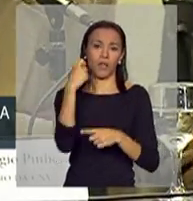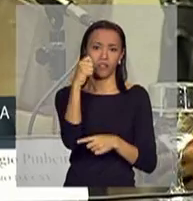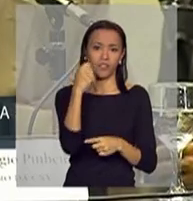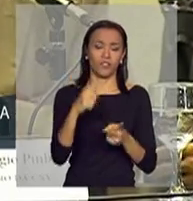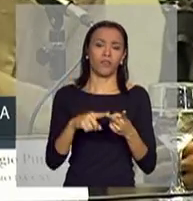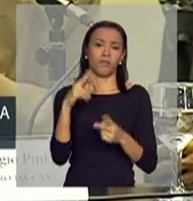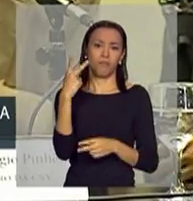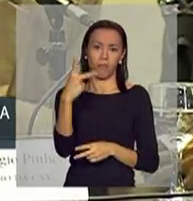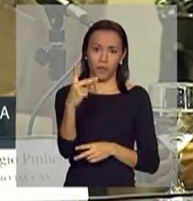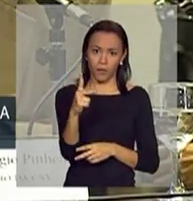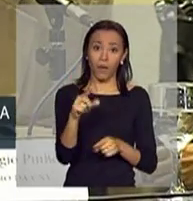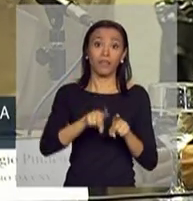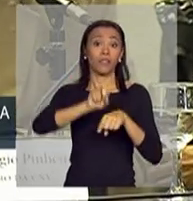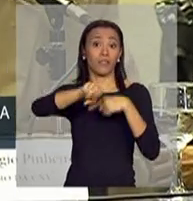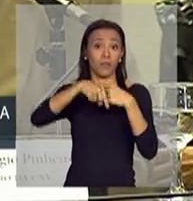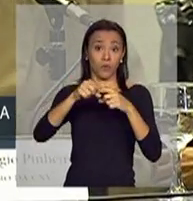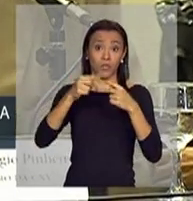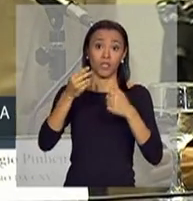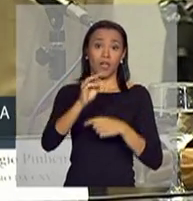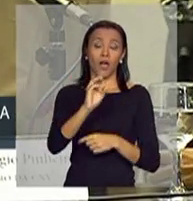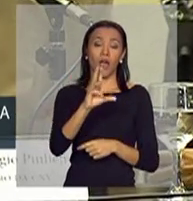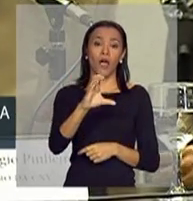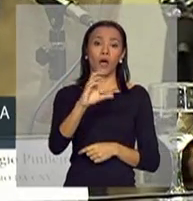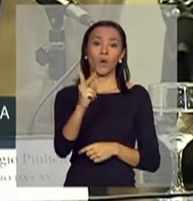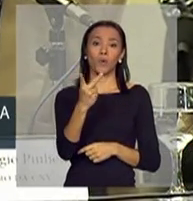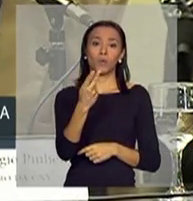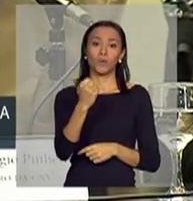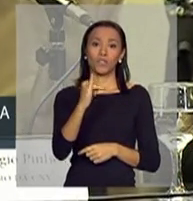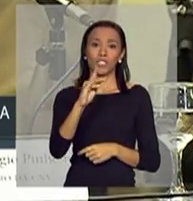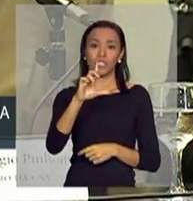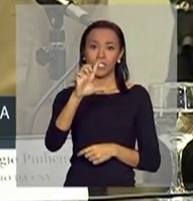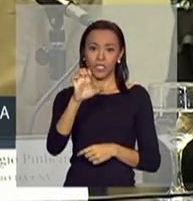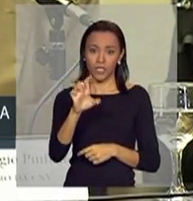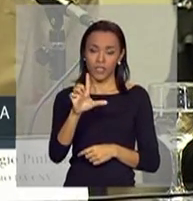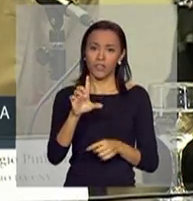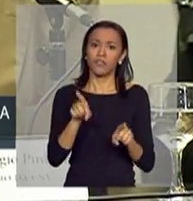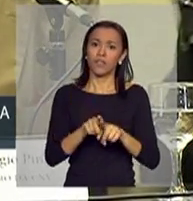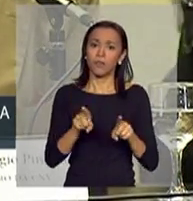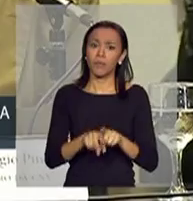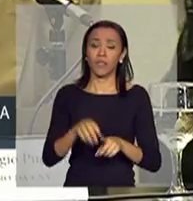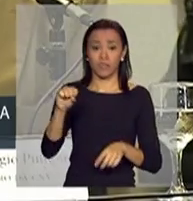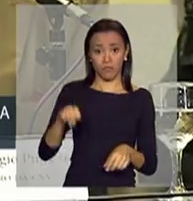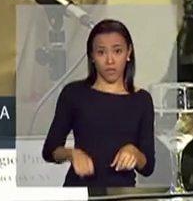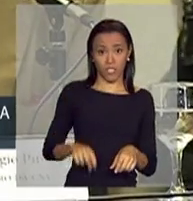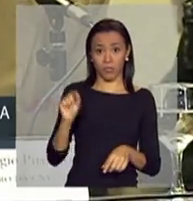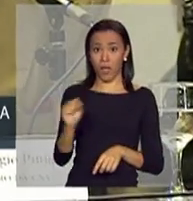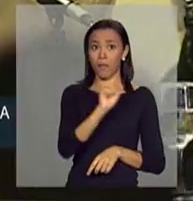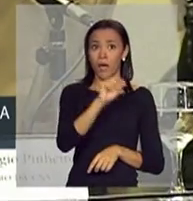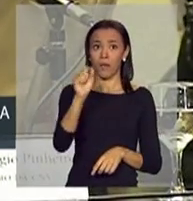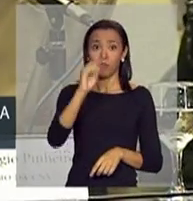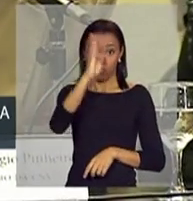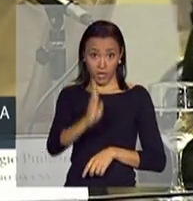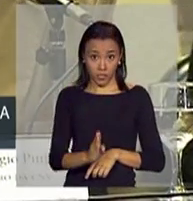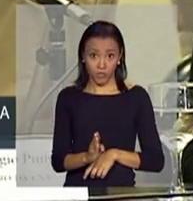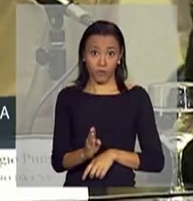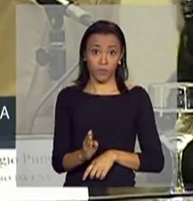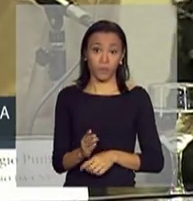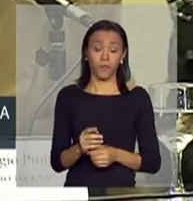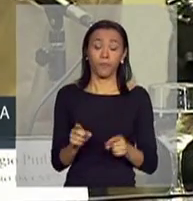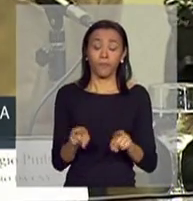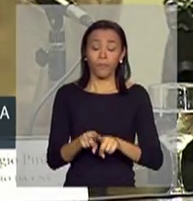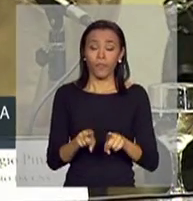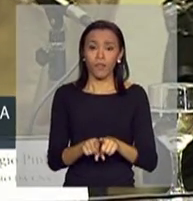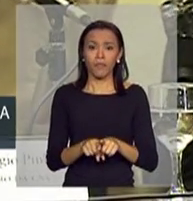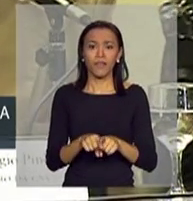Paraguai, vamos ao Chile, as embaixadas brasileiras no Cone Sul, sem falar